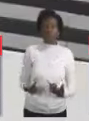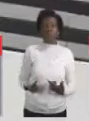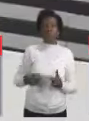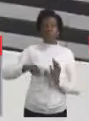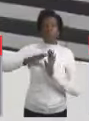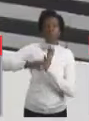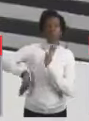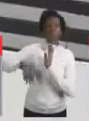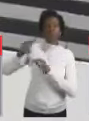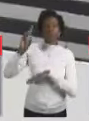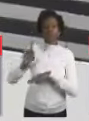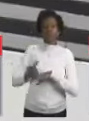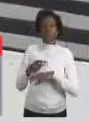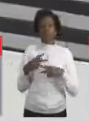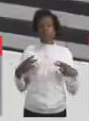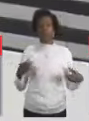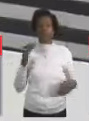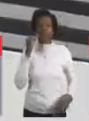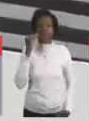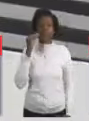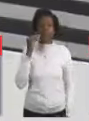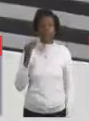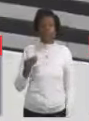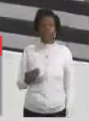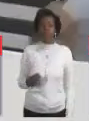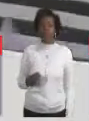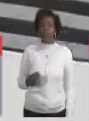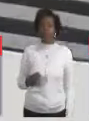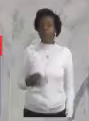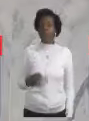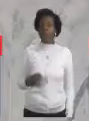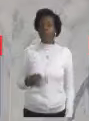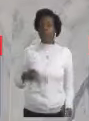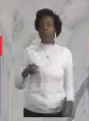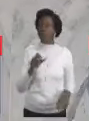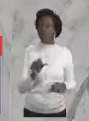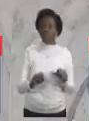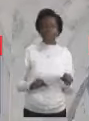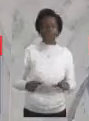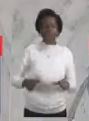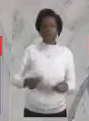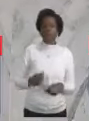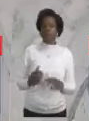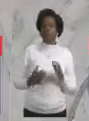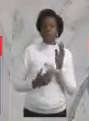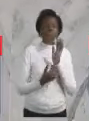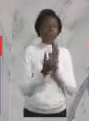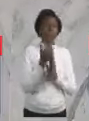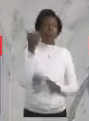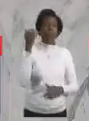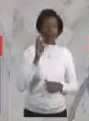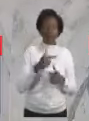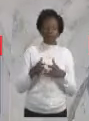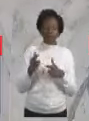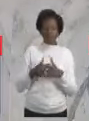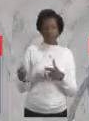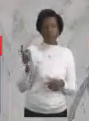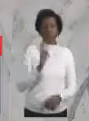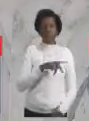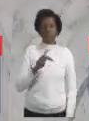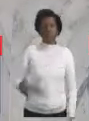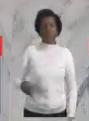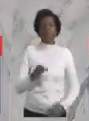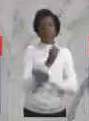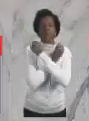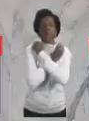retirada de direitos é tentar precarizar ainda mais a si um dos professores do magistério